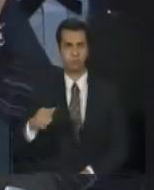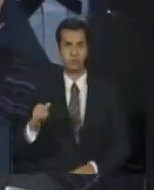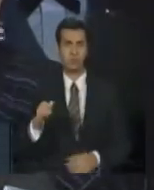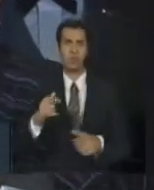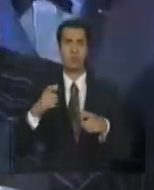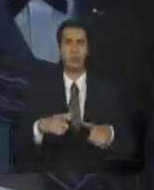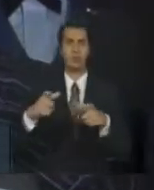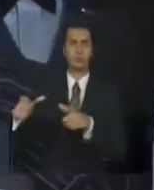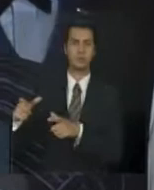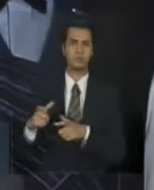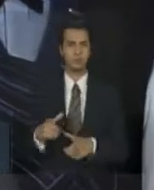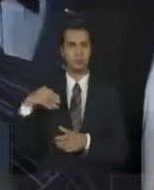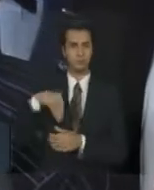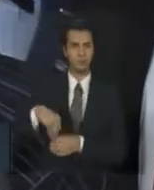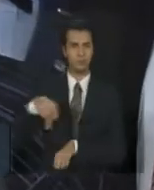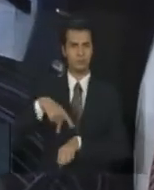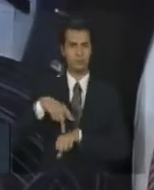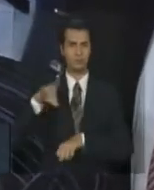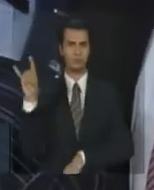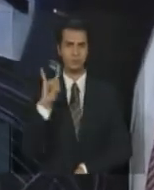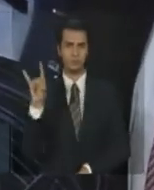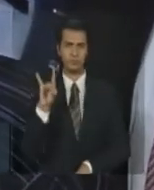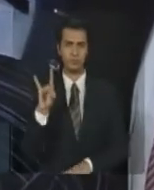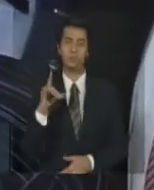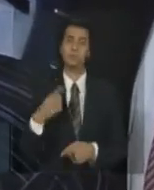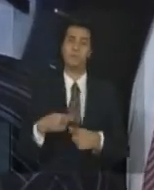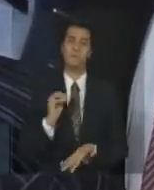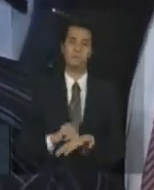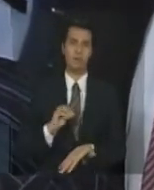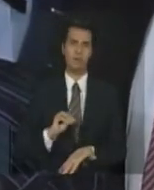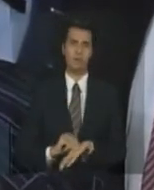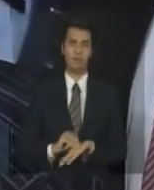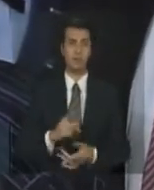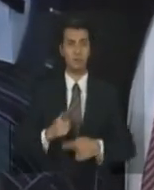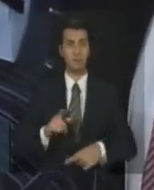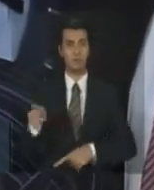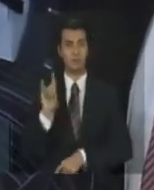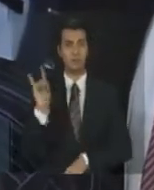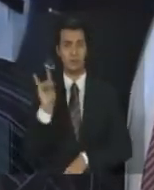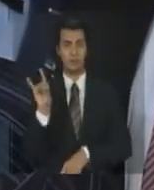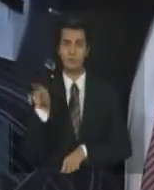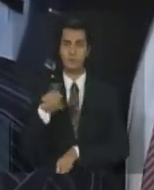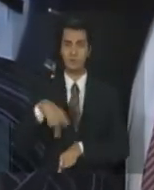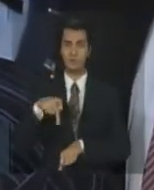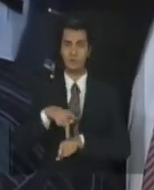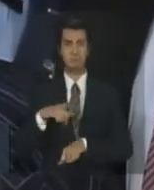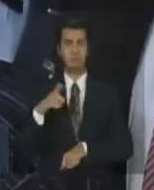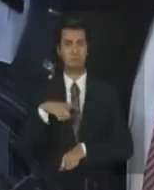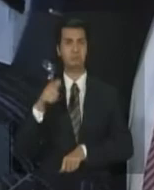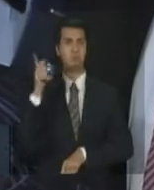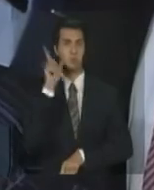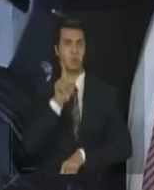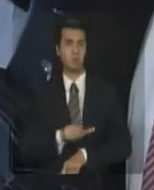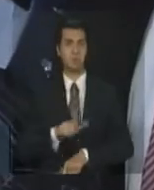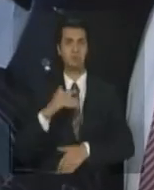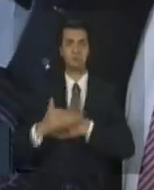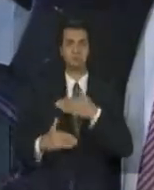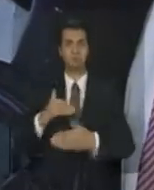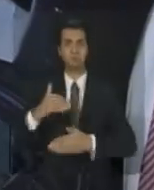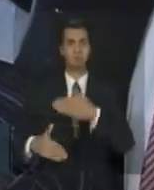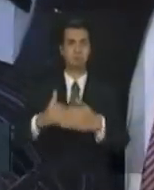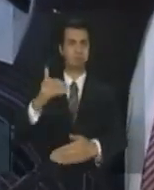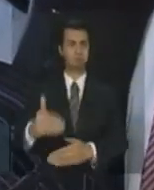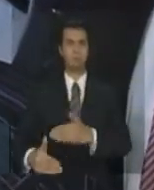regiões da Bolívia, né? Como eles cresceram muito, a Bolívia é um dos países da América Latina que mais